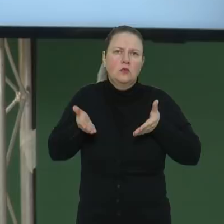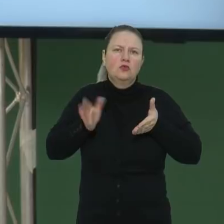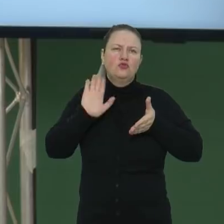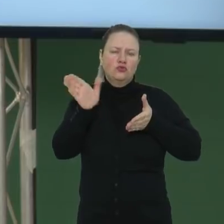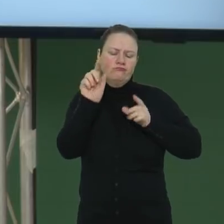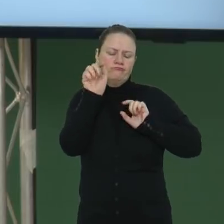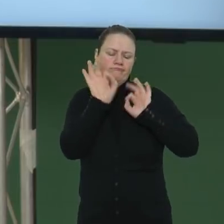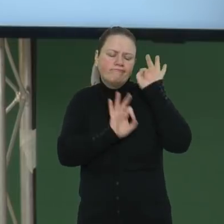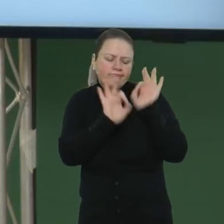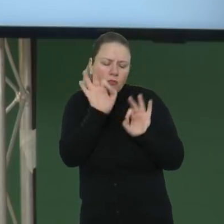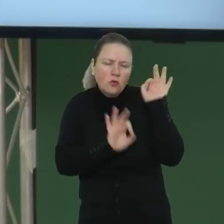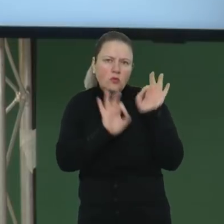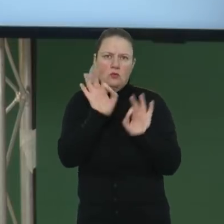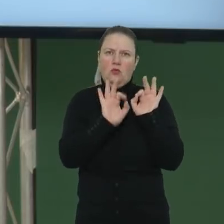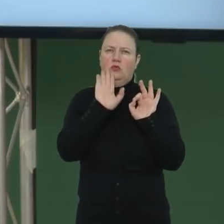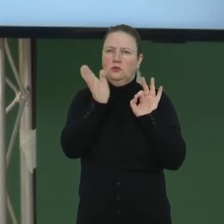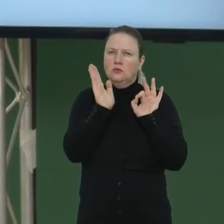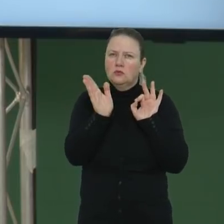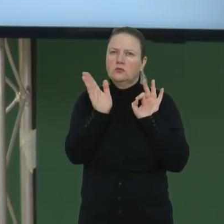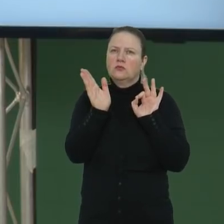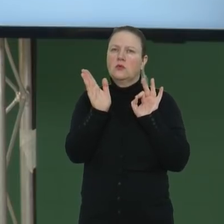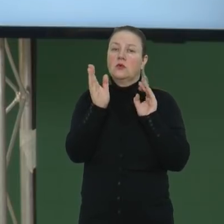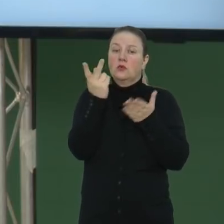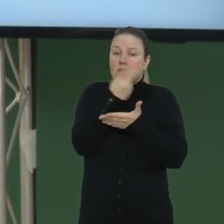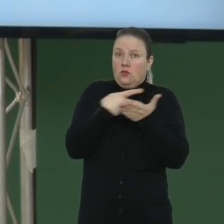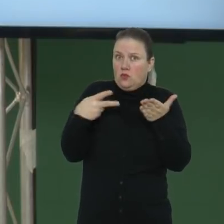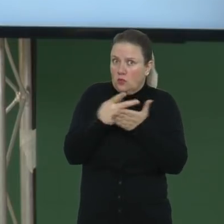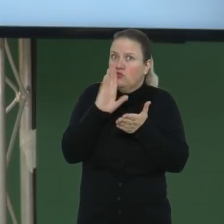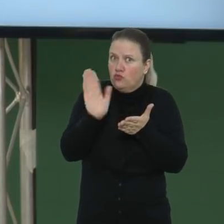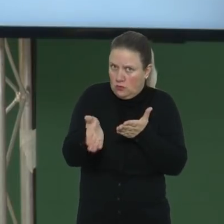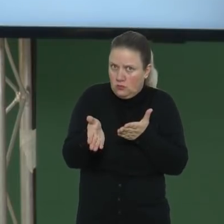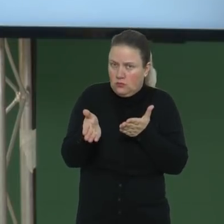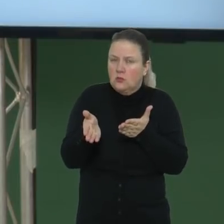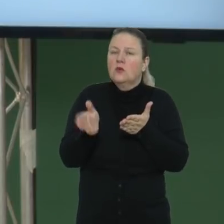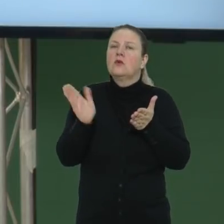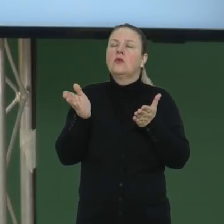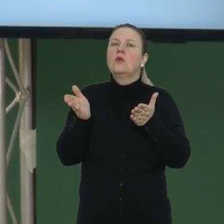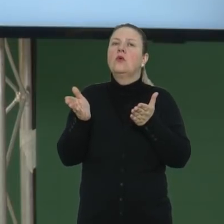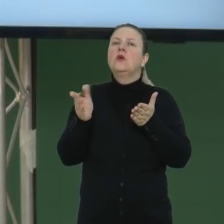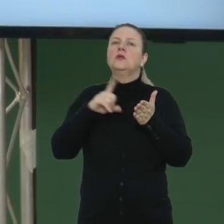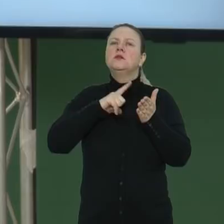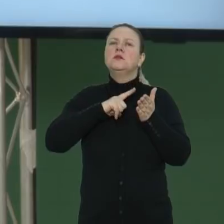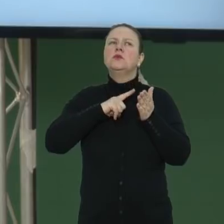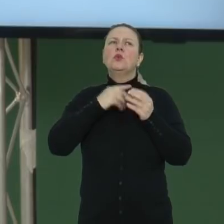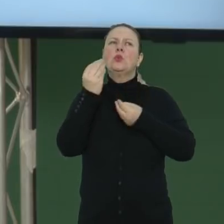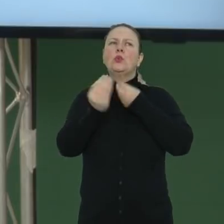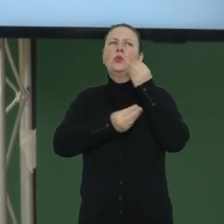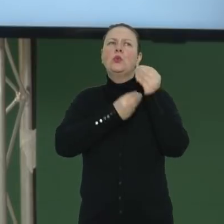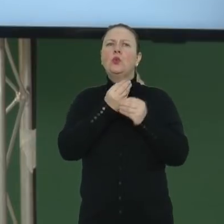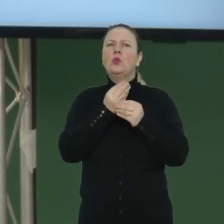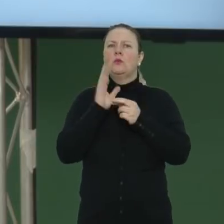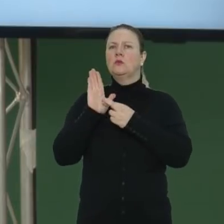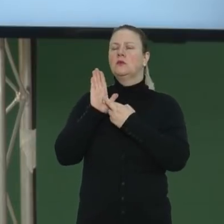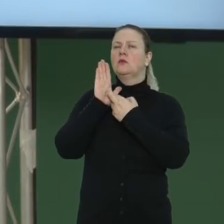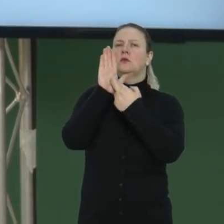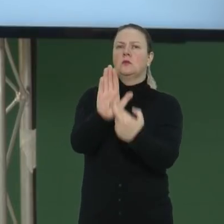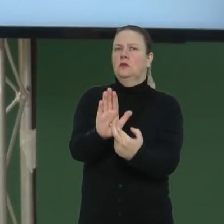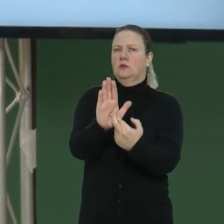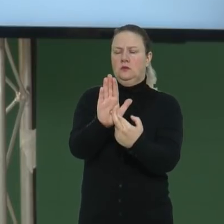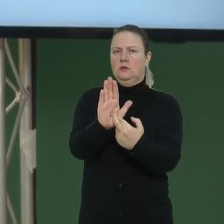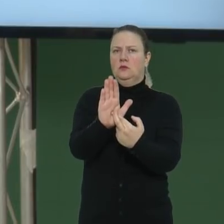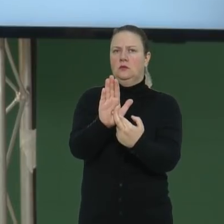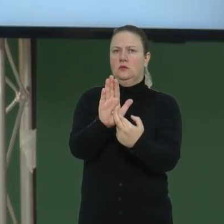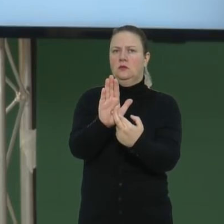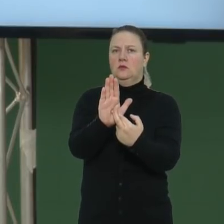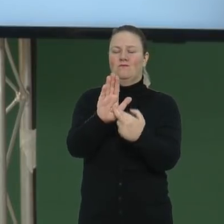esse gráfico que a gente desenhou? Qual seria a função que está o quê? Dando uma lei de formação para isso, né? Quer dizer, escreva a função que é relativa